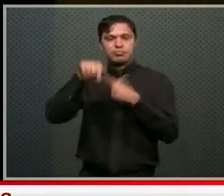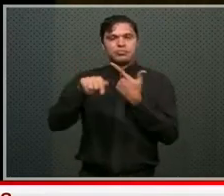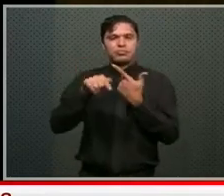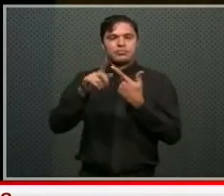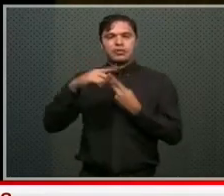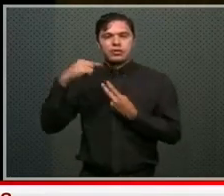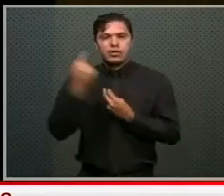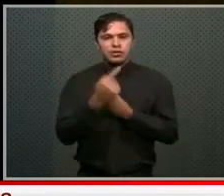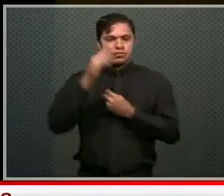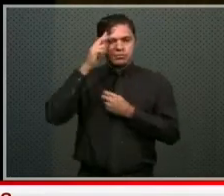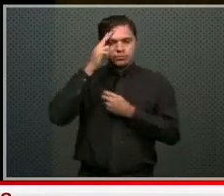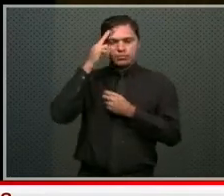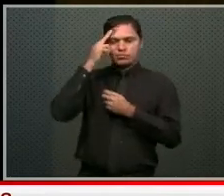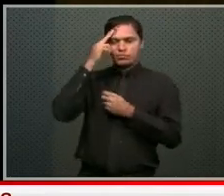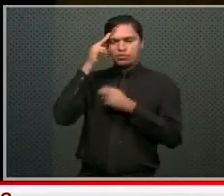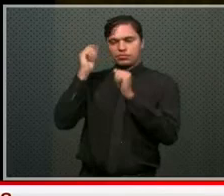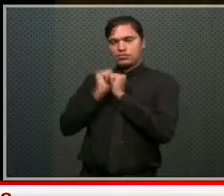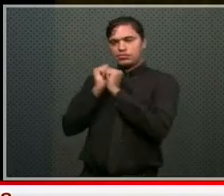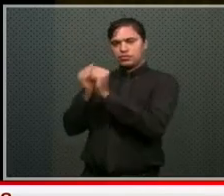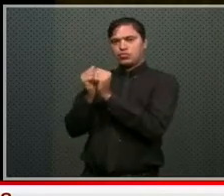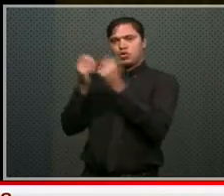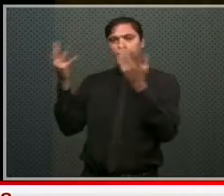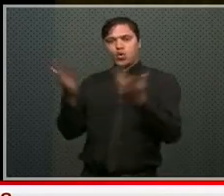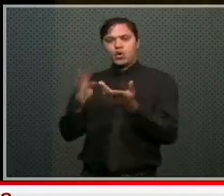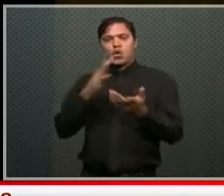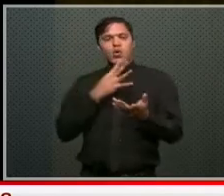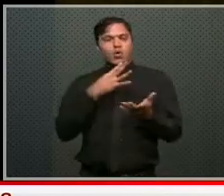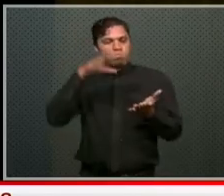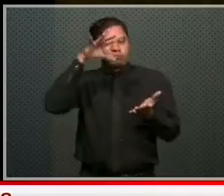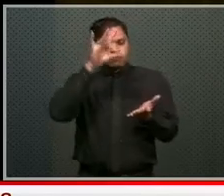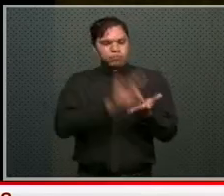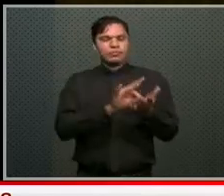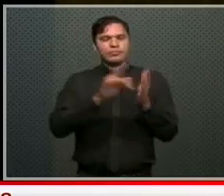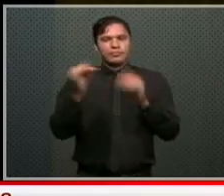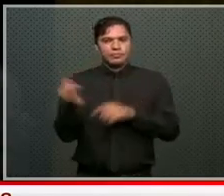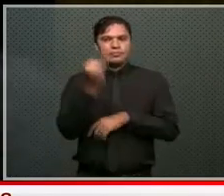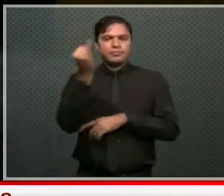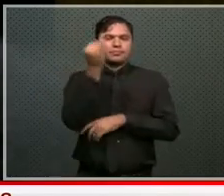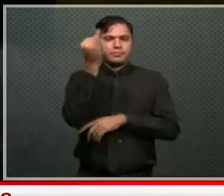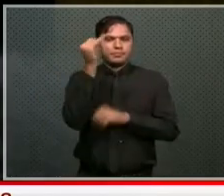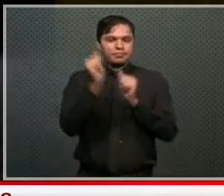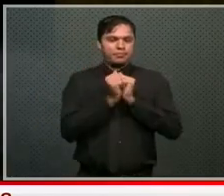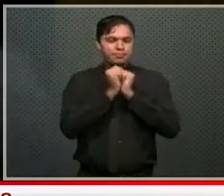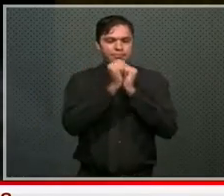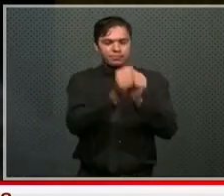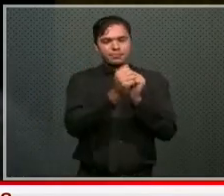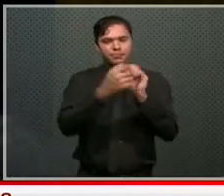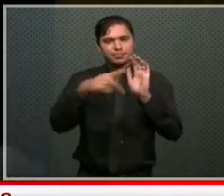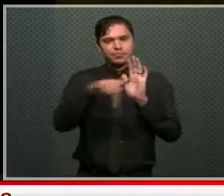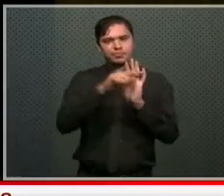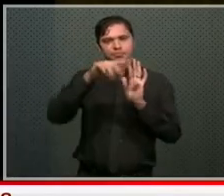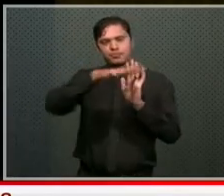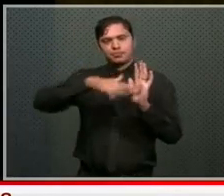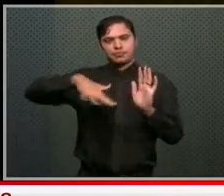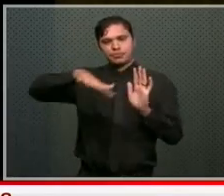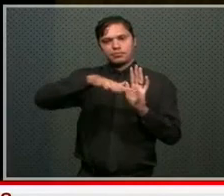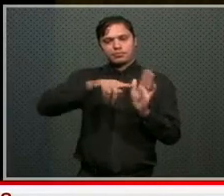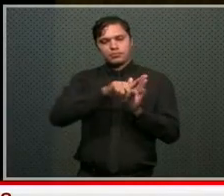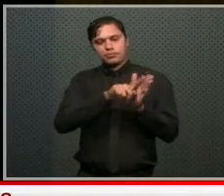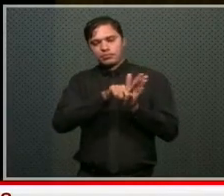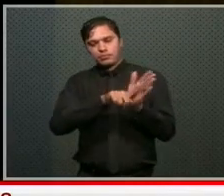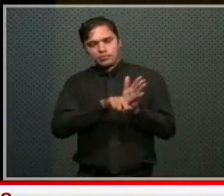sonhamos juntos e hoje reconhecendo a importância já dito aqui de estarmos juntos da até e pesquisa